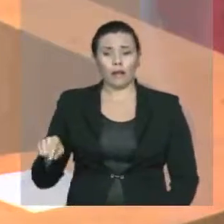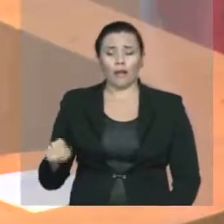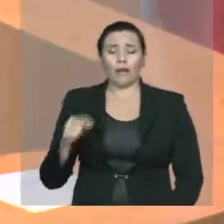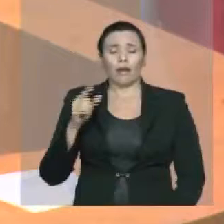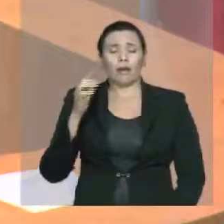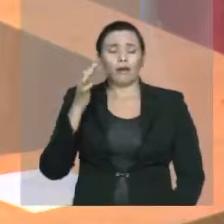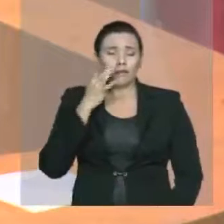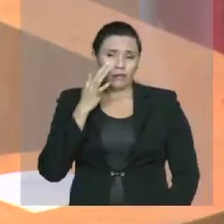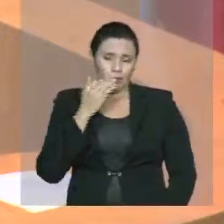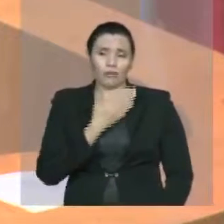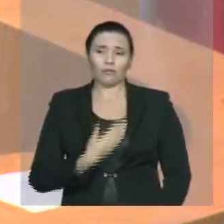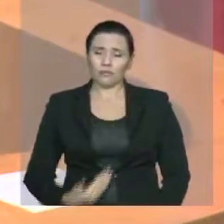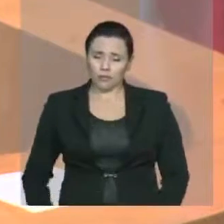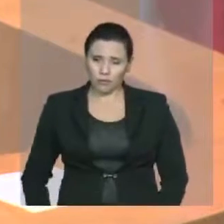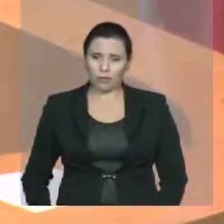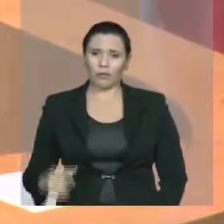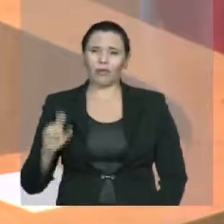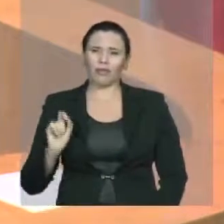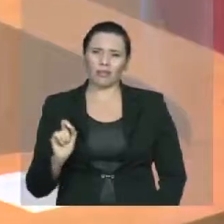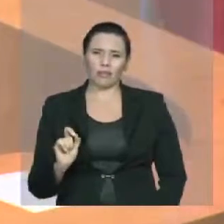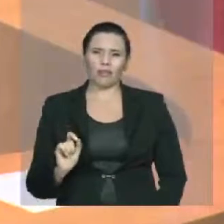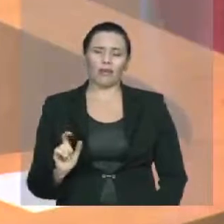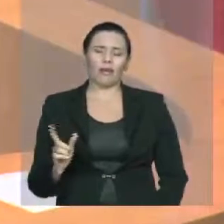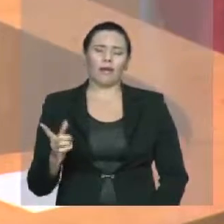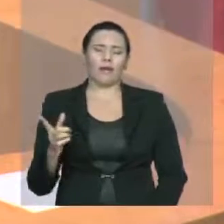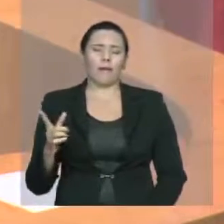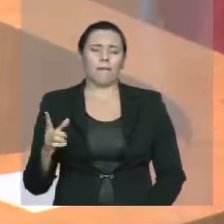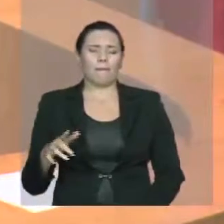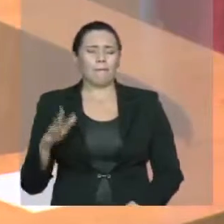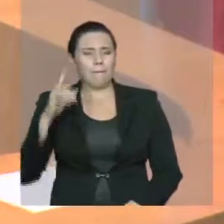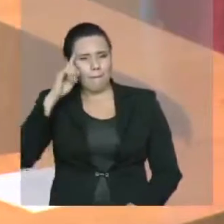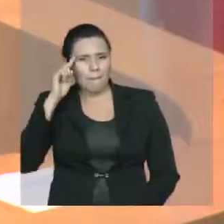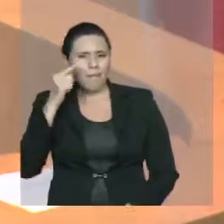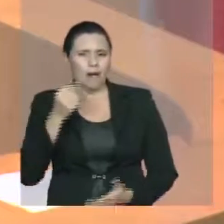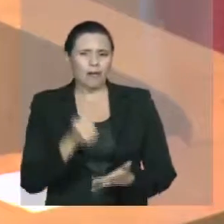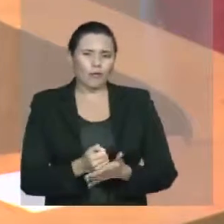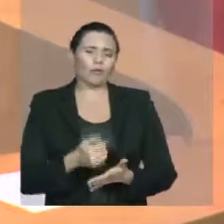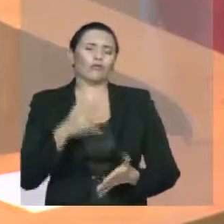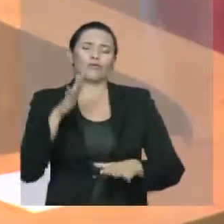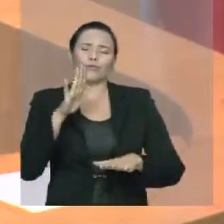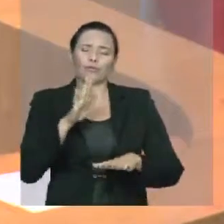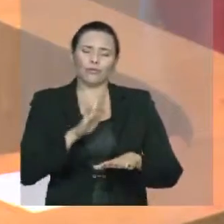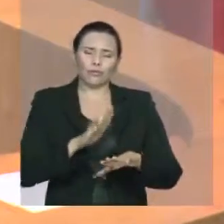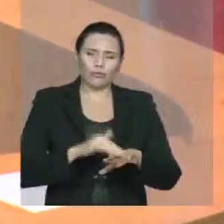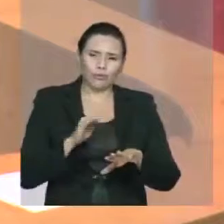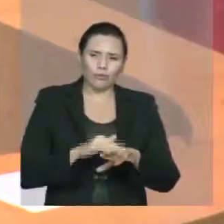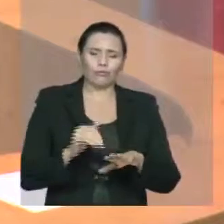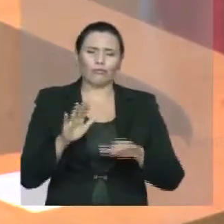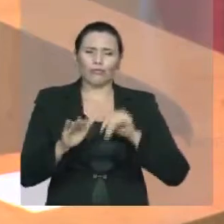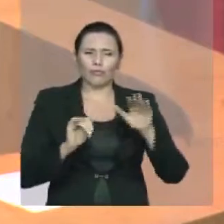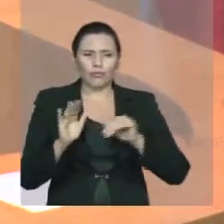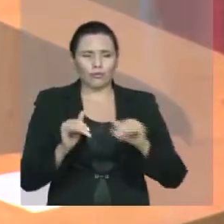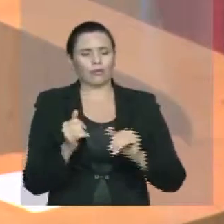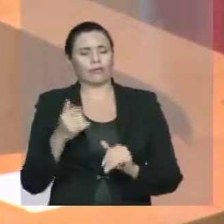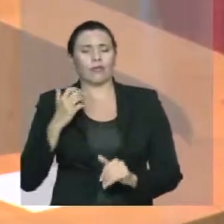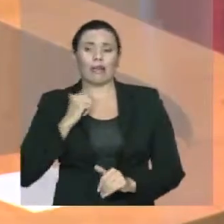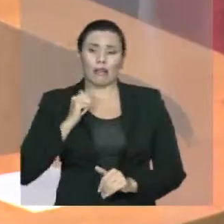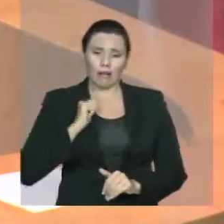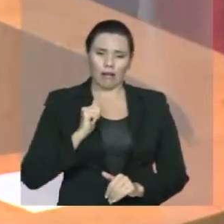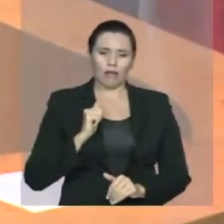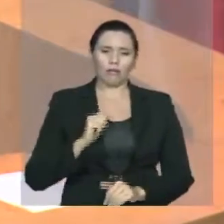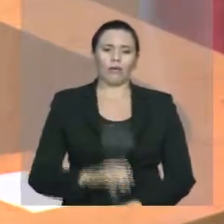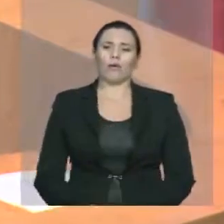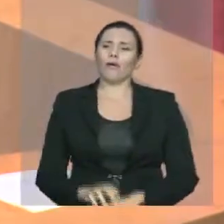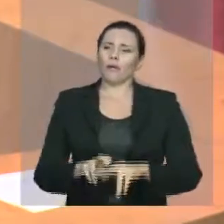Dino em convocar mais delegados, fica também, mais uma vez, o nosso apelo para que o